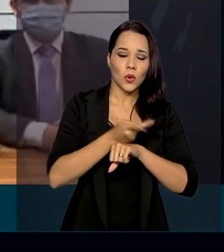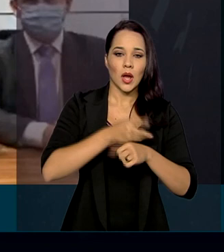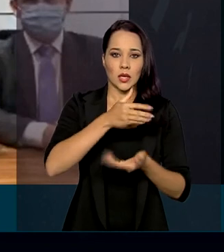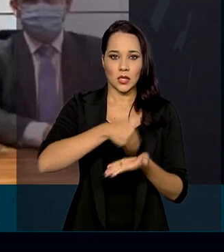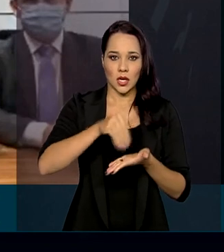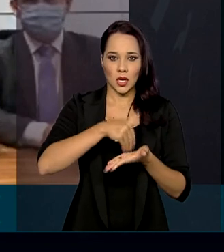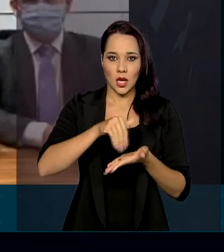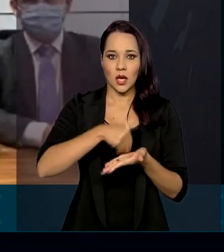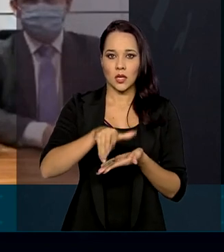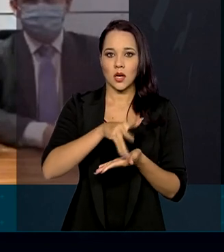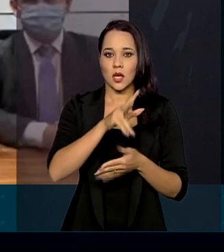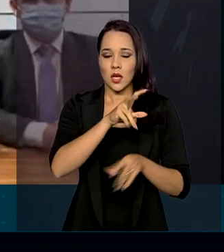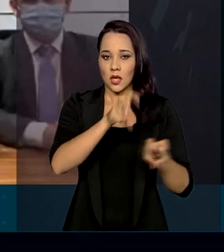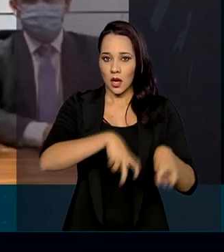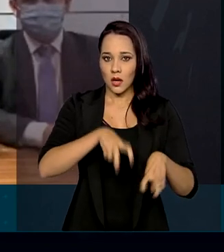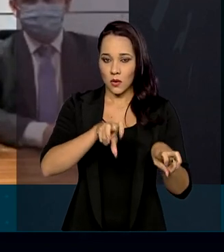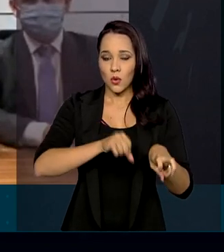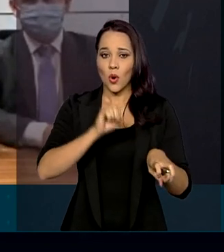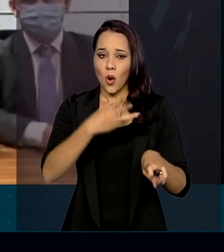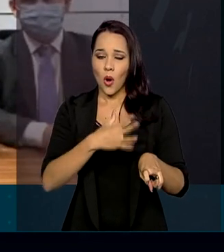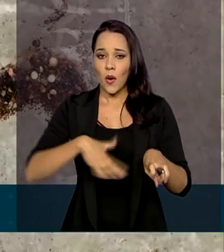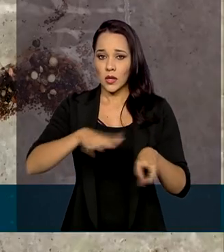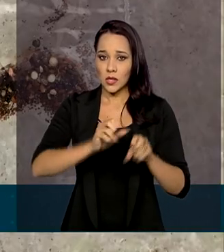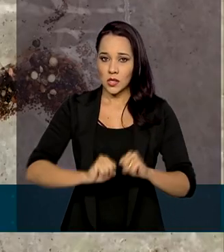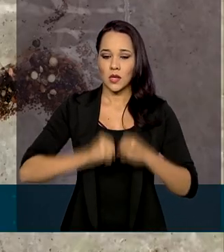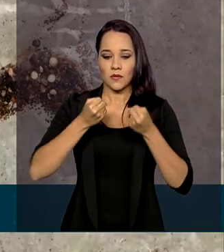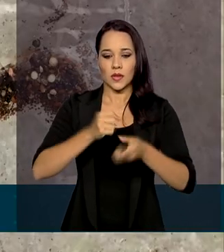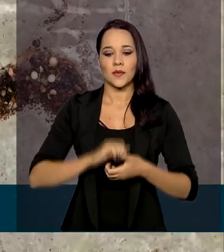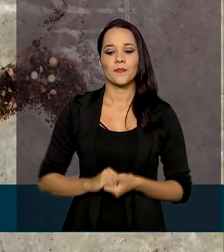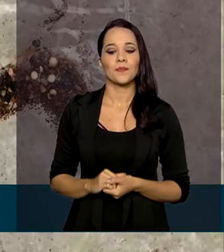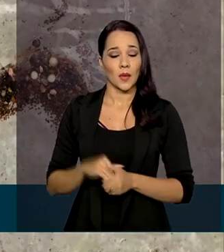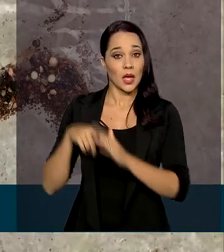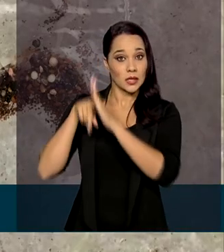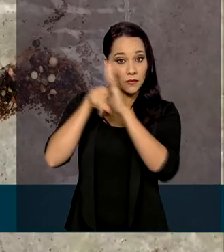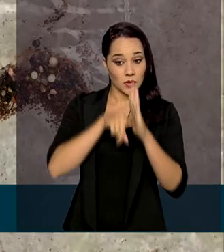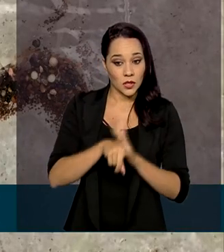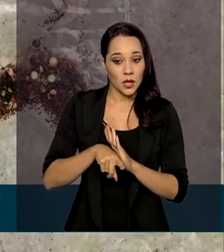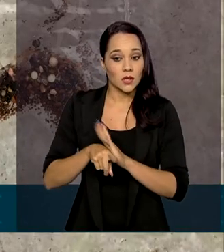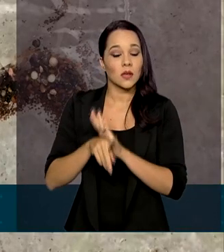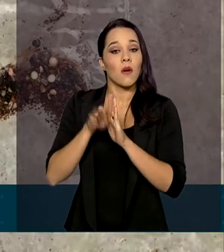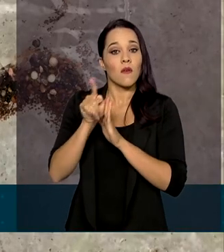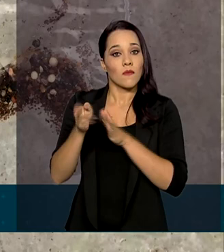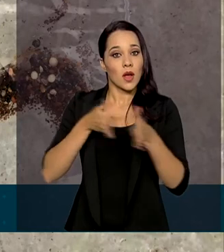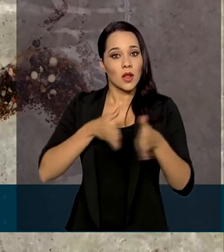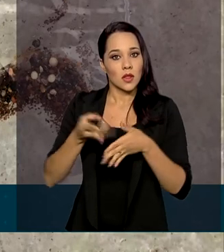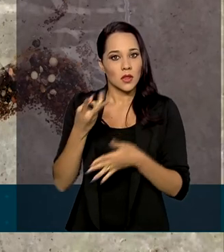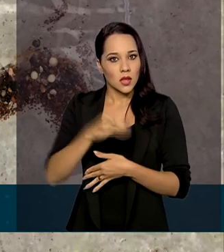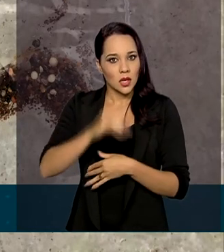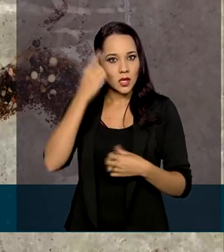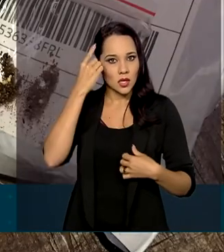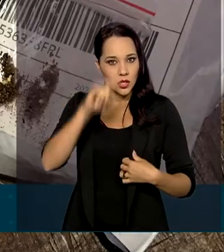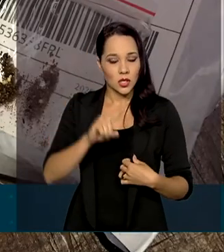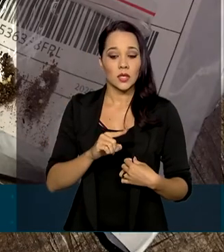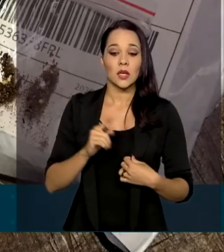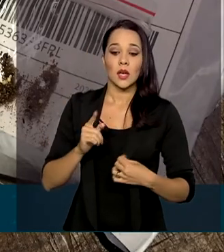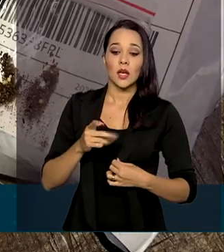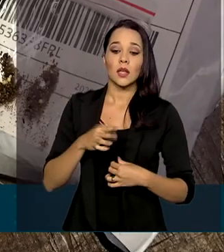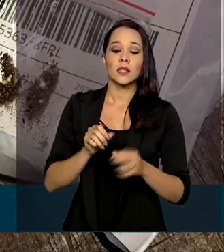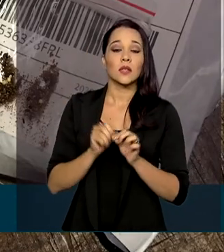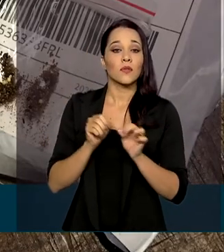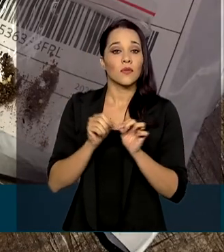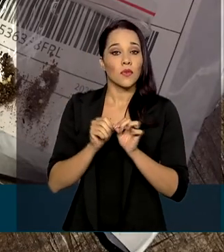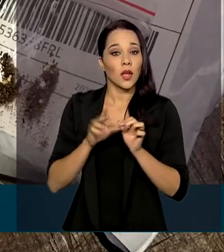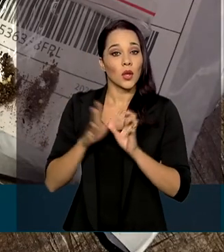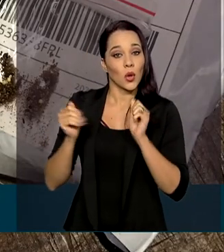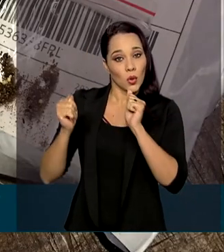Secretaria da Agricultura ou as agências de defesa dos estados. As investigações devem durar 30 dias e estão sendo feitas